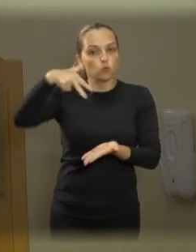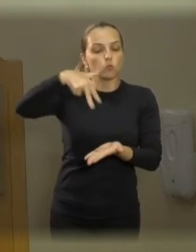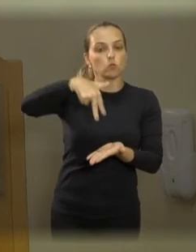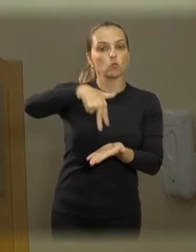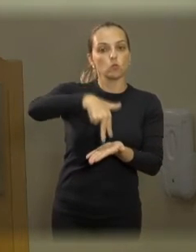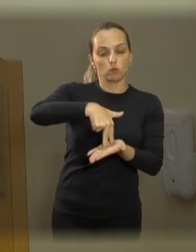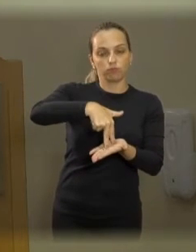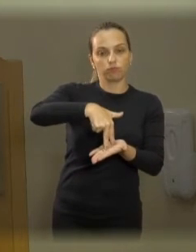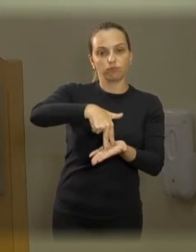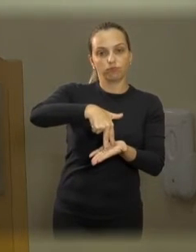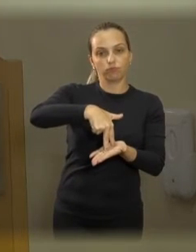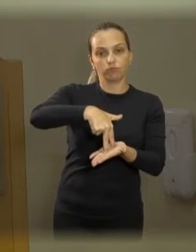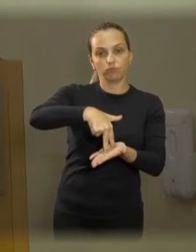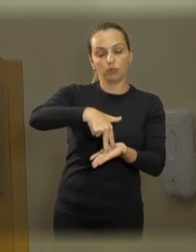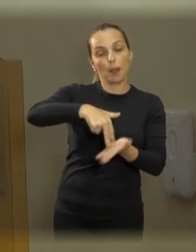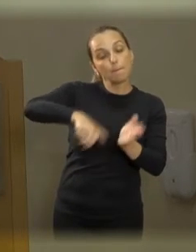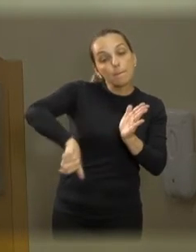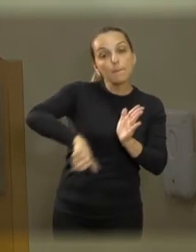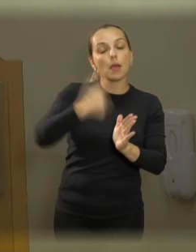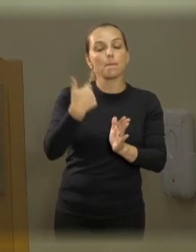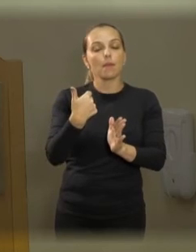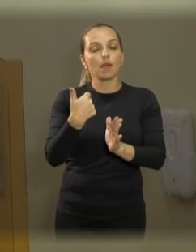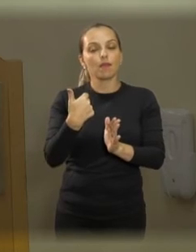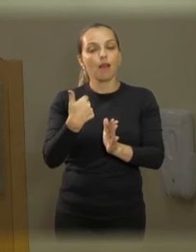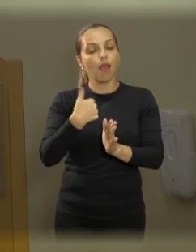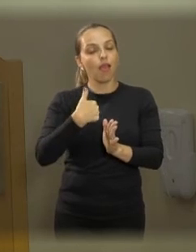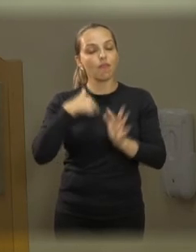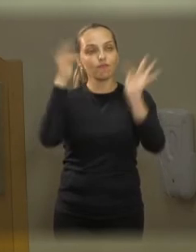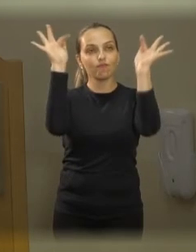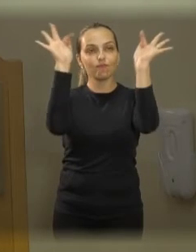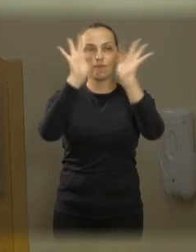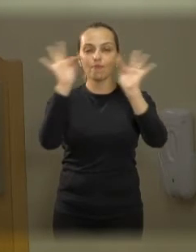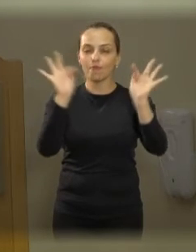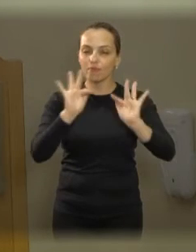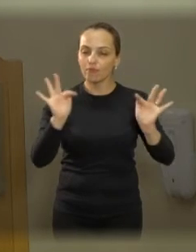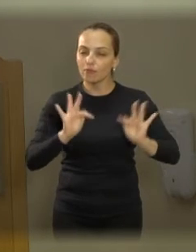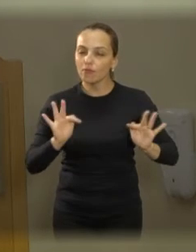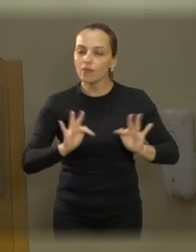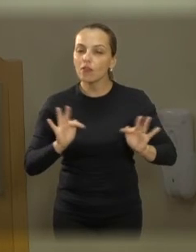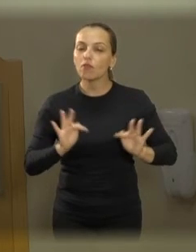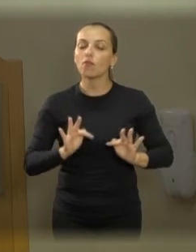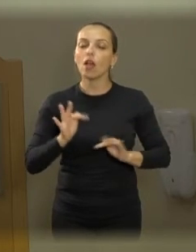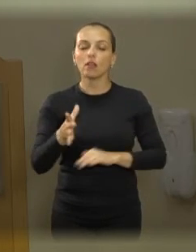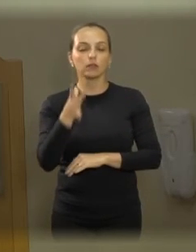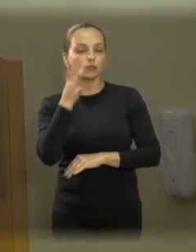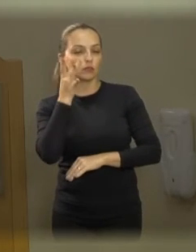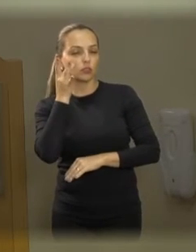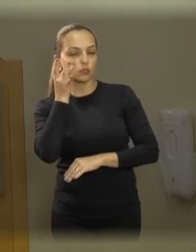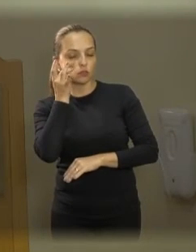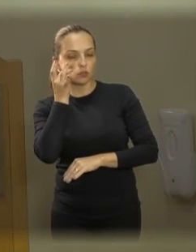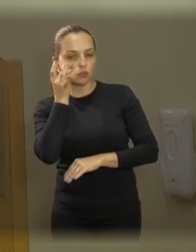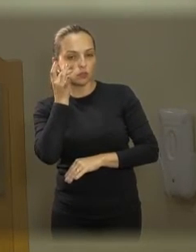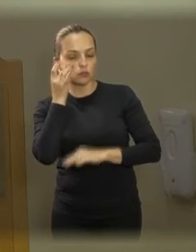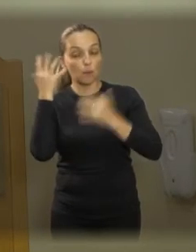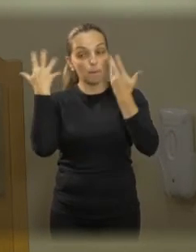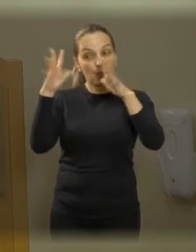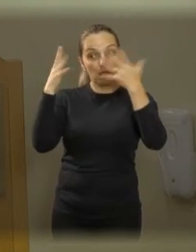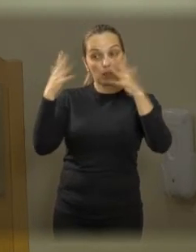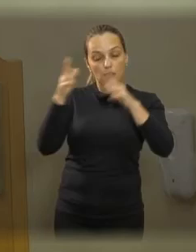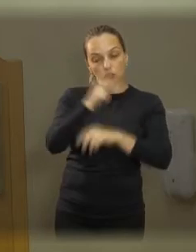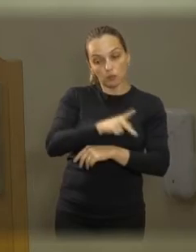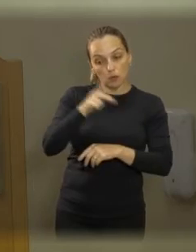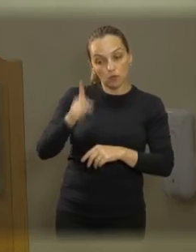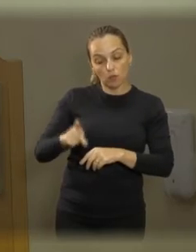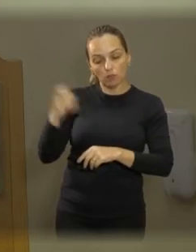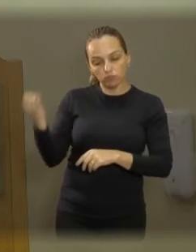evento e eu estou muito feliz em estar participando dessa homenagem a um professor tão ilustre.